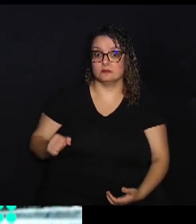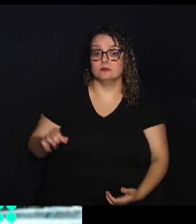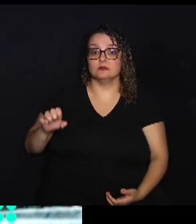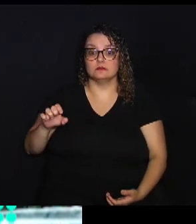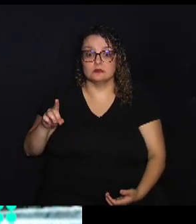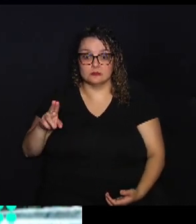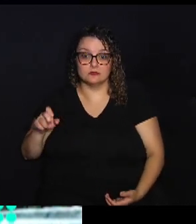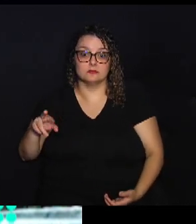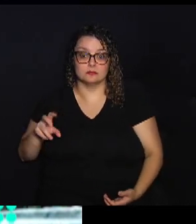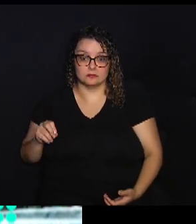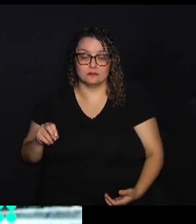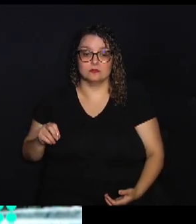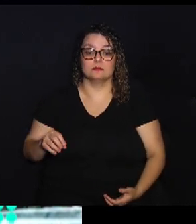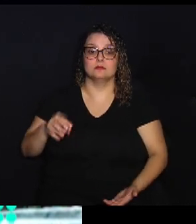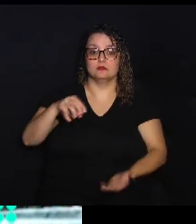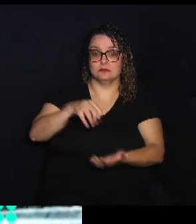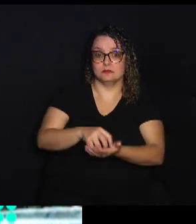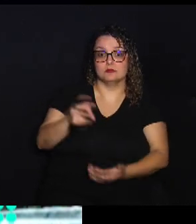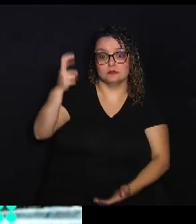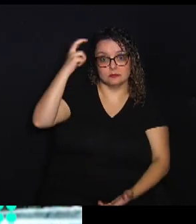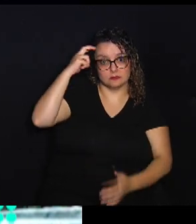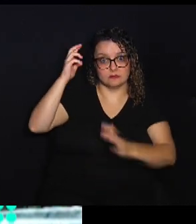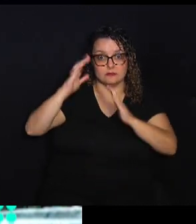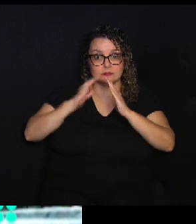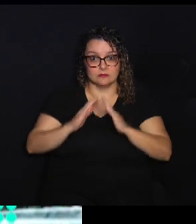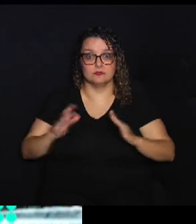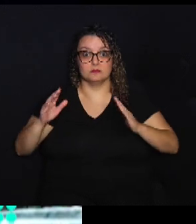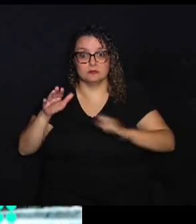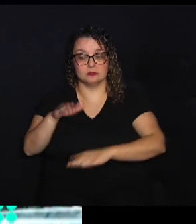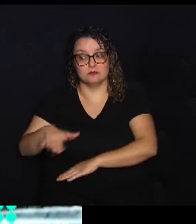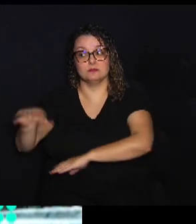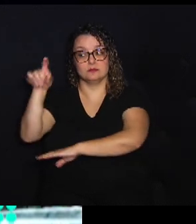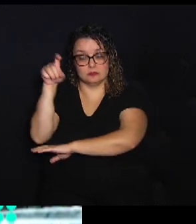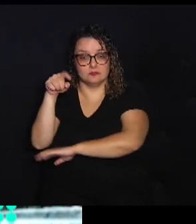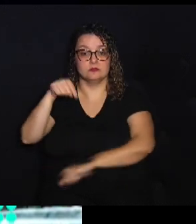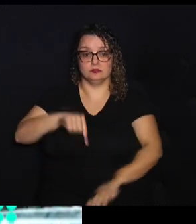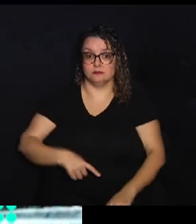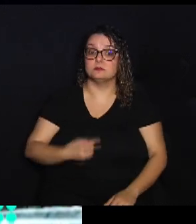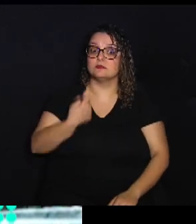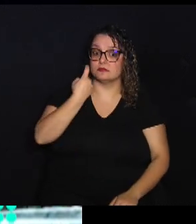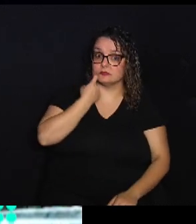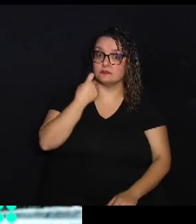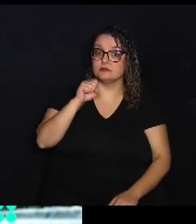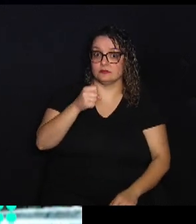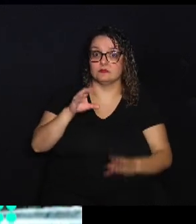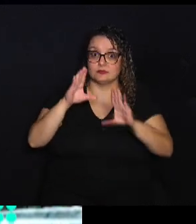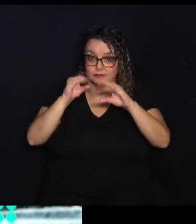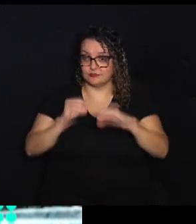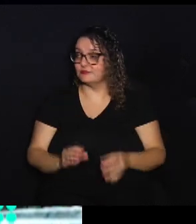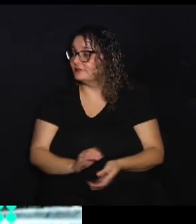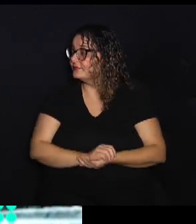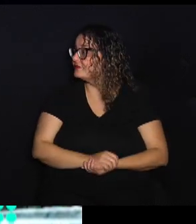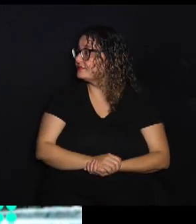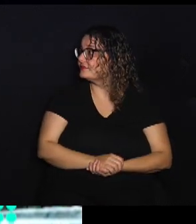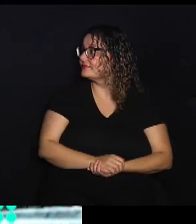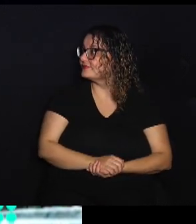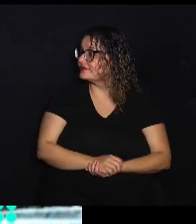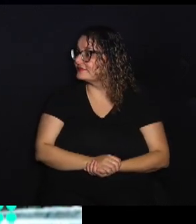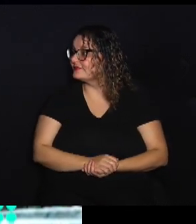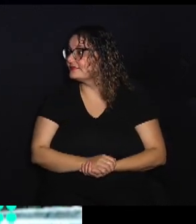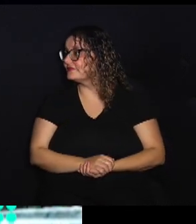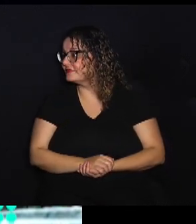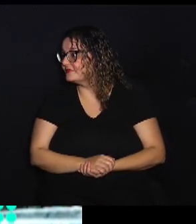Albergaria, estará no Centro Cultural Casarão, em Barão Geraldo, nesta sexta-feira, às 20h.